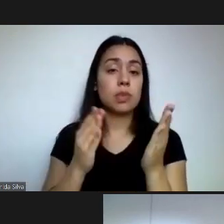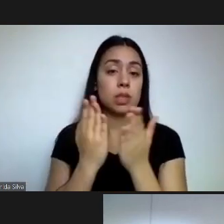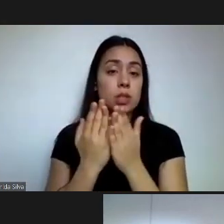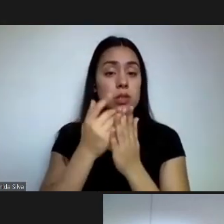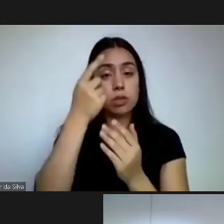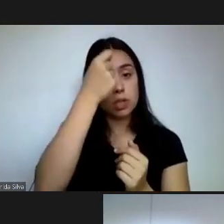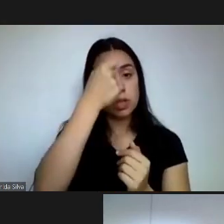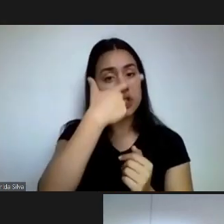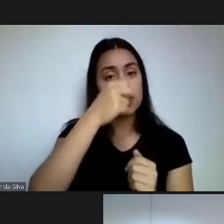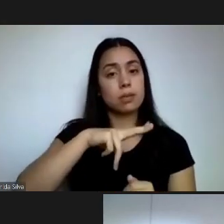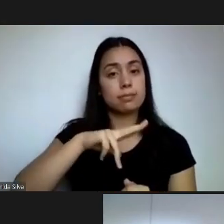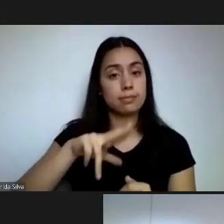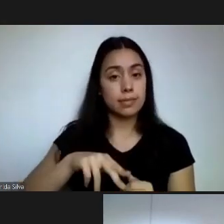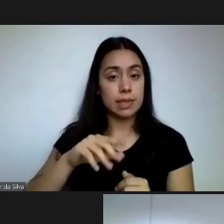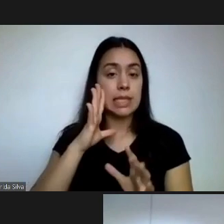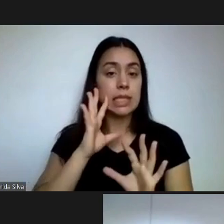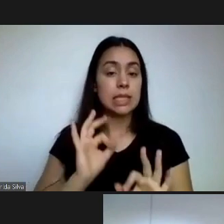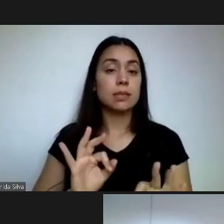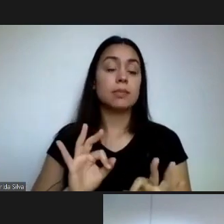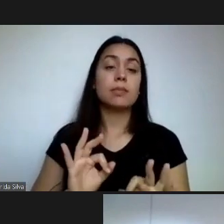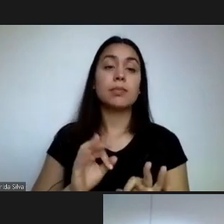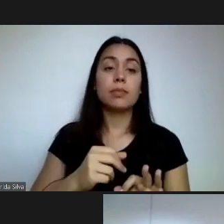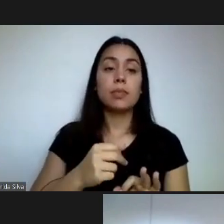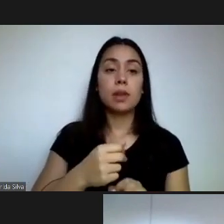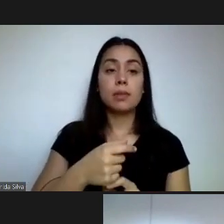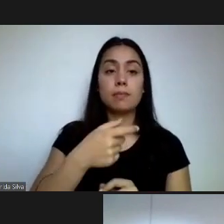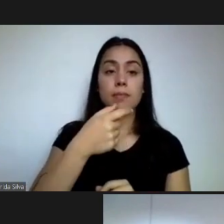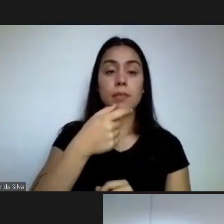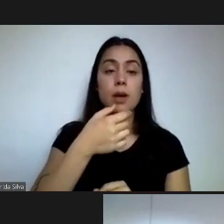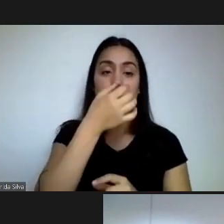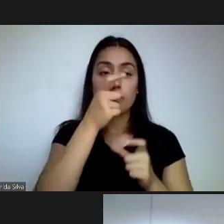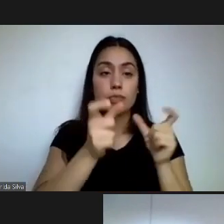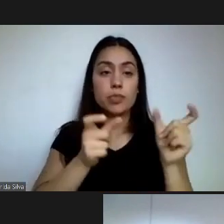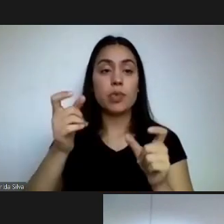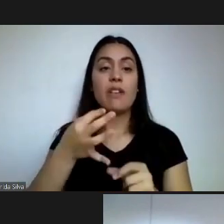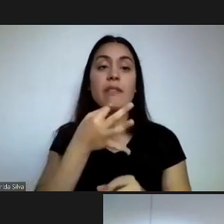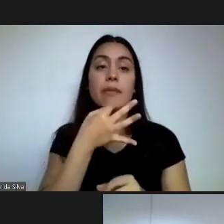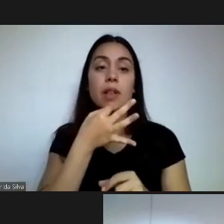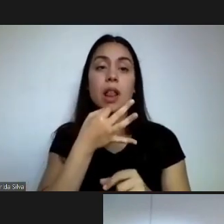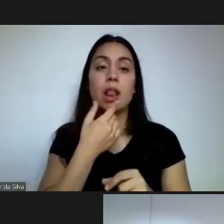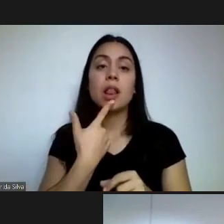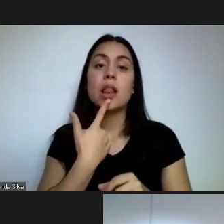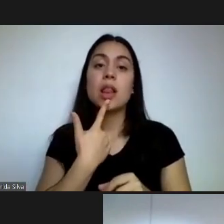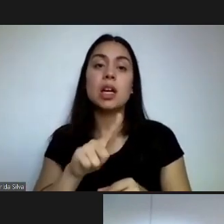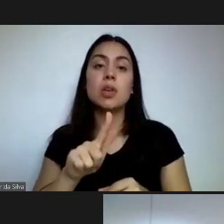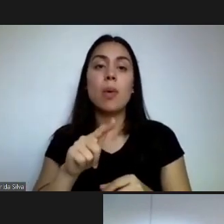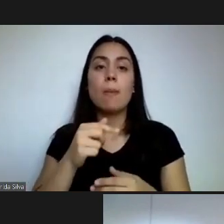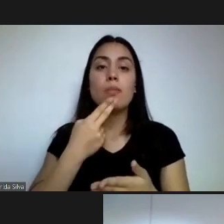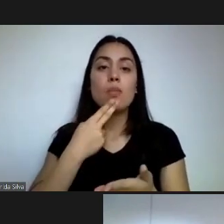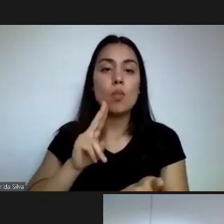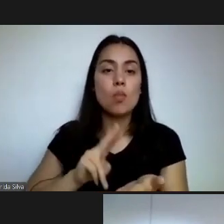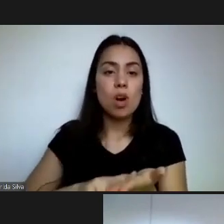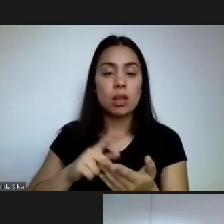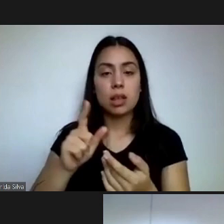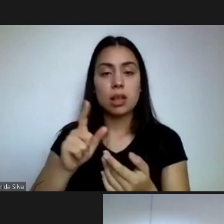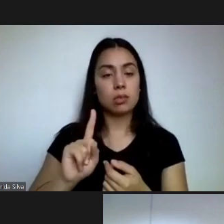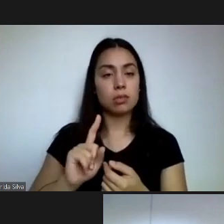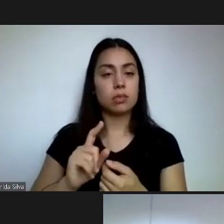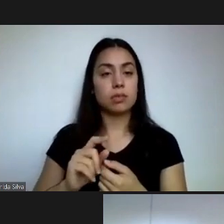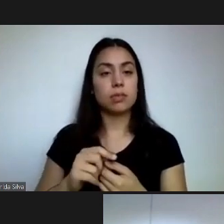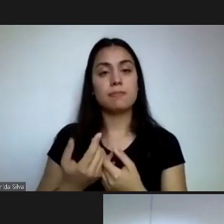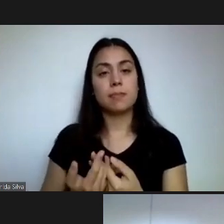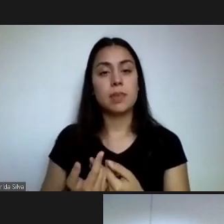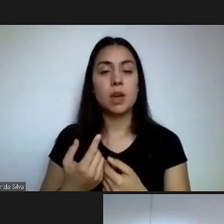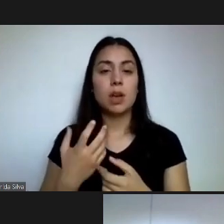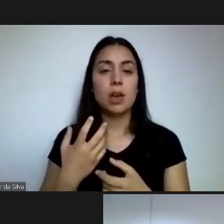também são falantes de línguas não humanas, não é? Isto acontece com o propósito de apropriação, de assimilação linguística e da apropriação cultural,